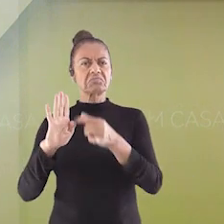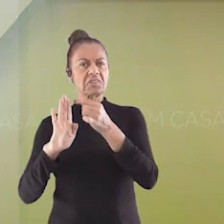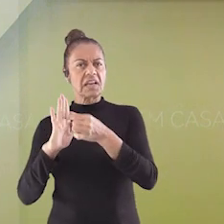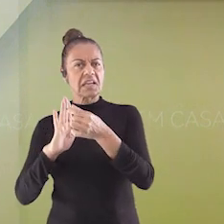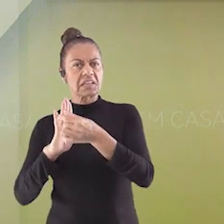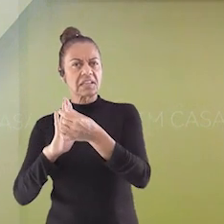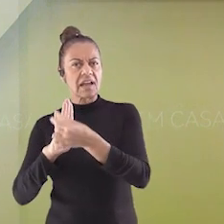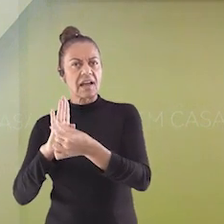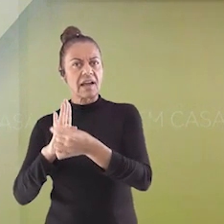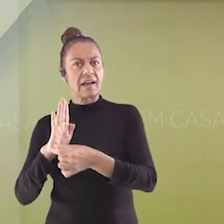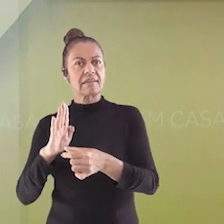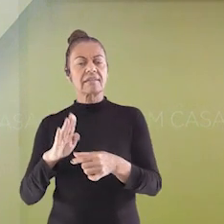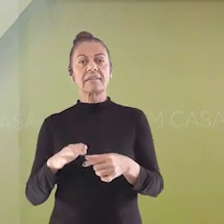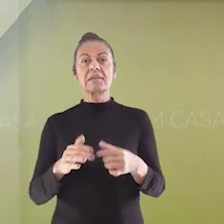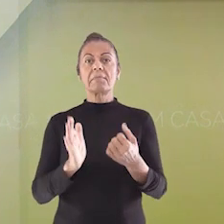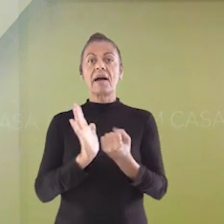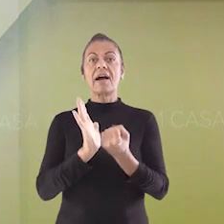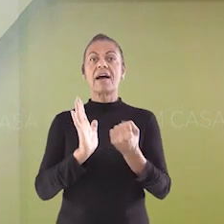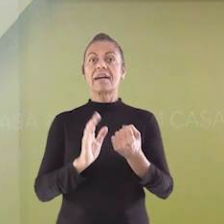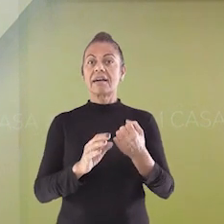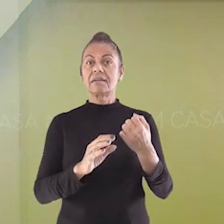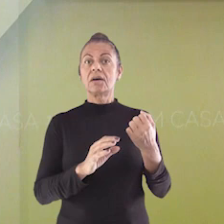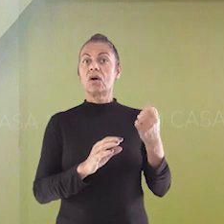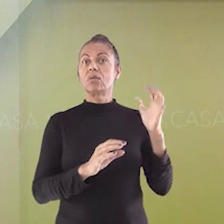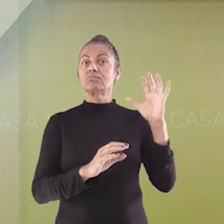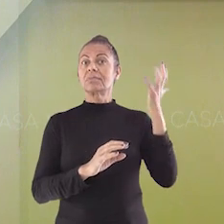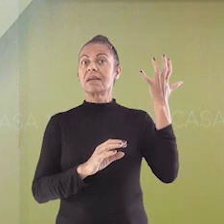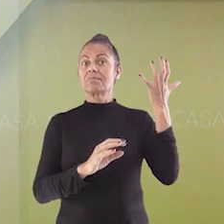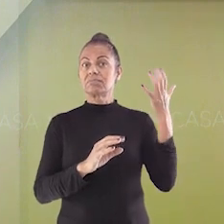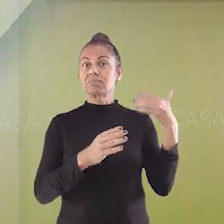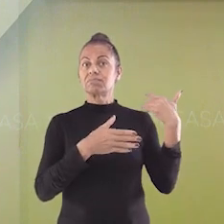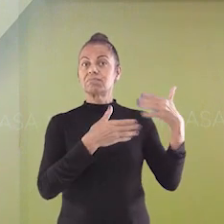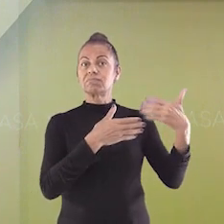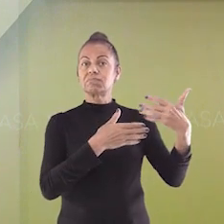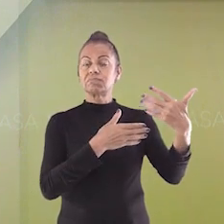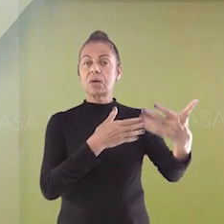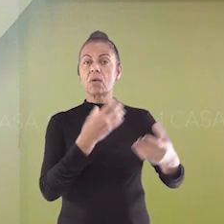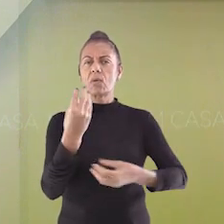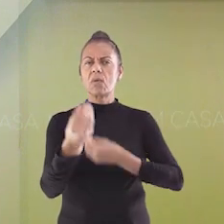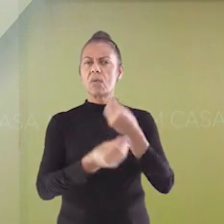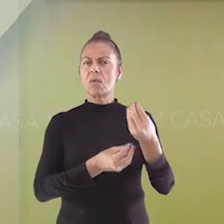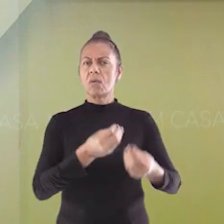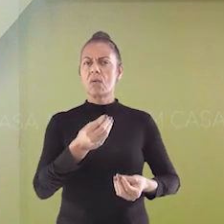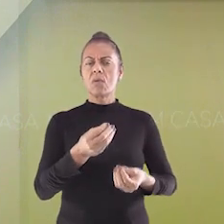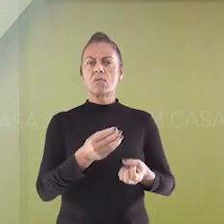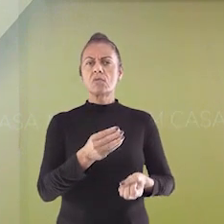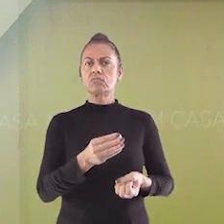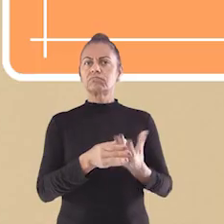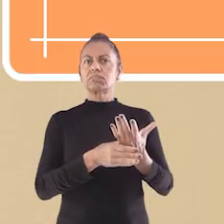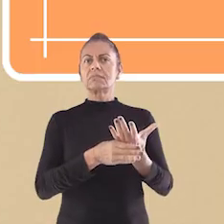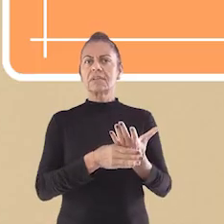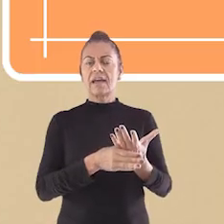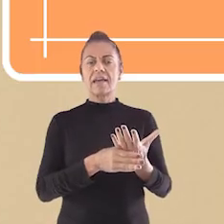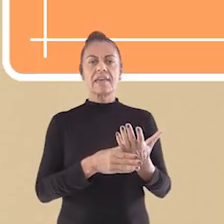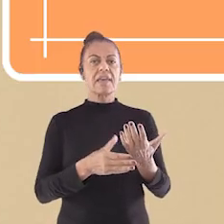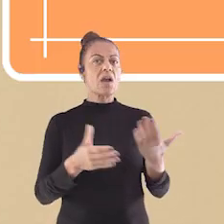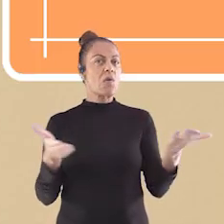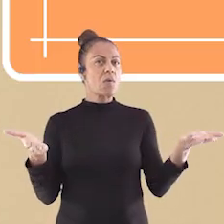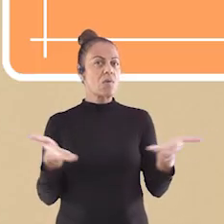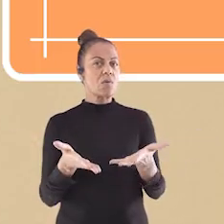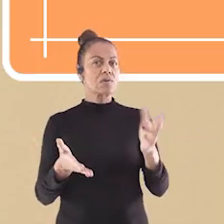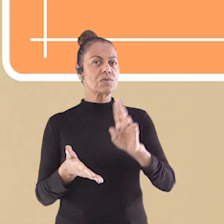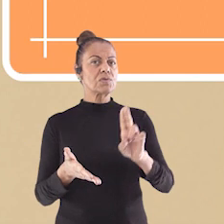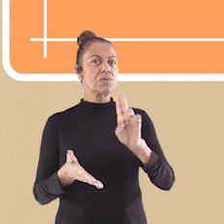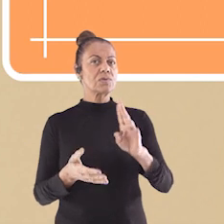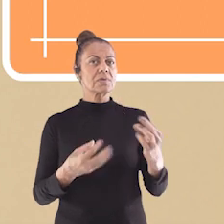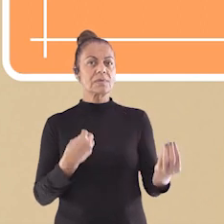conhecer na aula de hoje, que surgiram e quais suas utilidades para o nosso dia a dia. Bom,